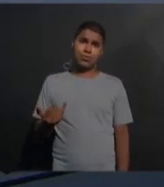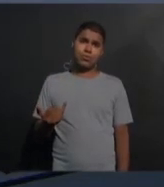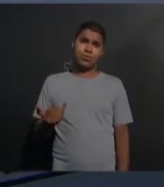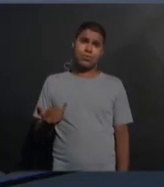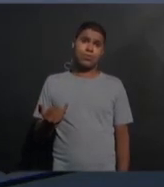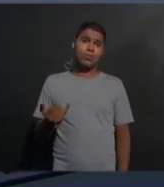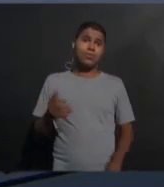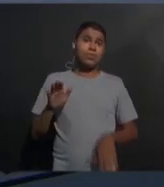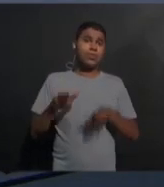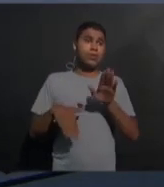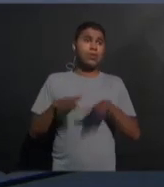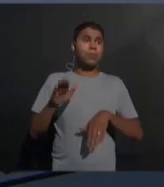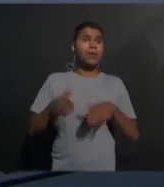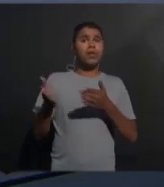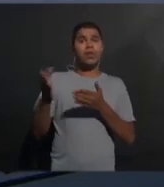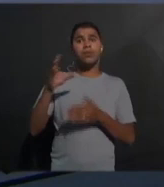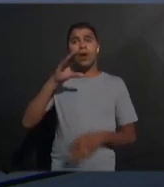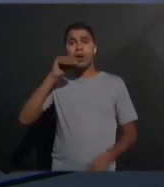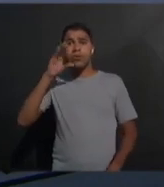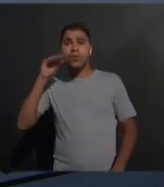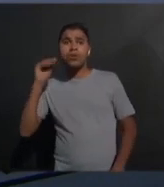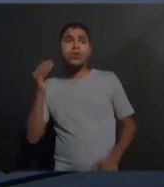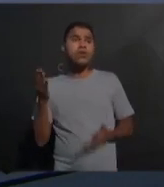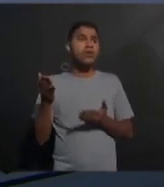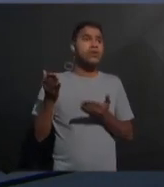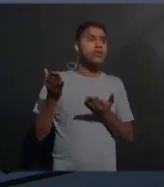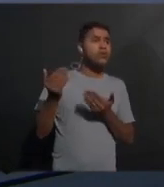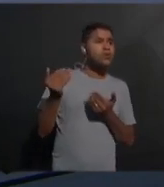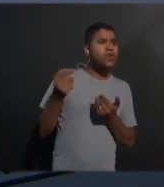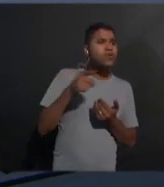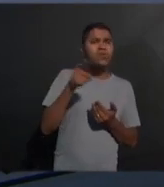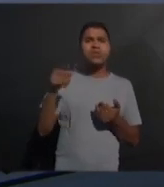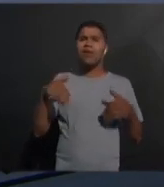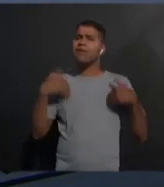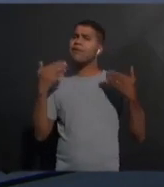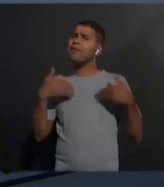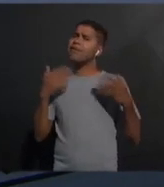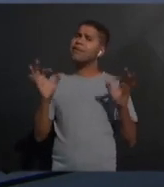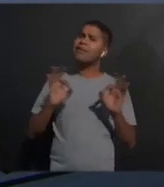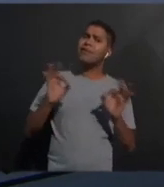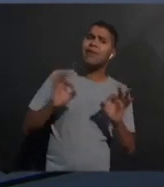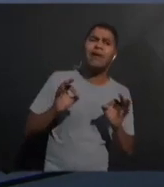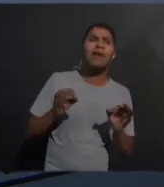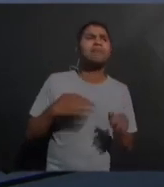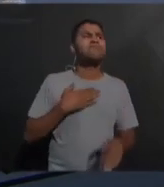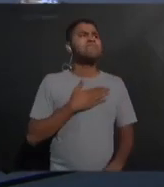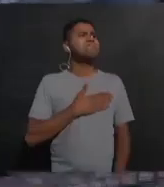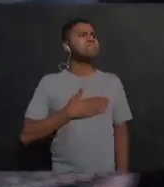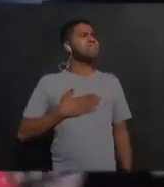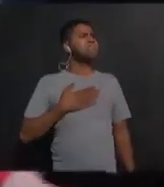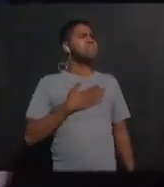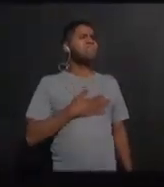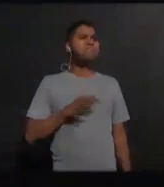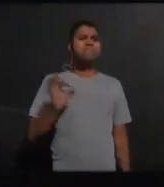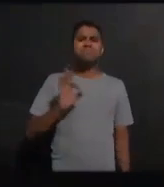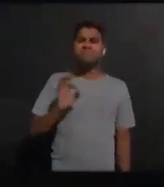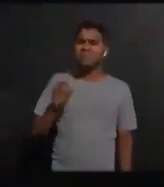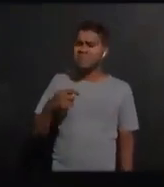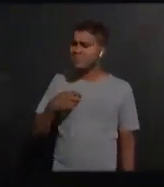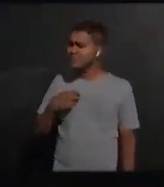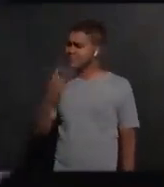de repente adolescente você é jovem você entenderia na vida você tem prazer você não se acha capaz